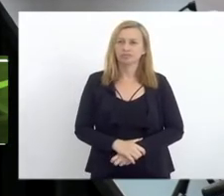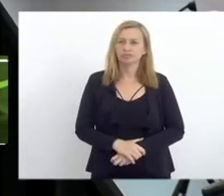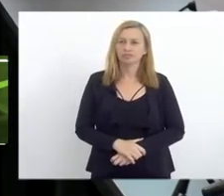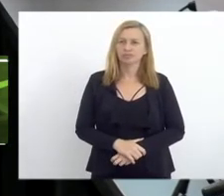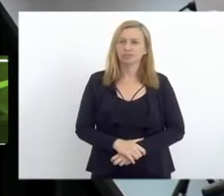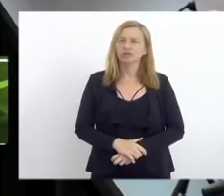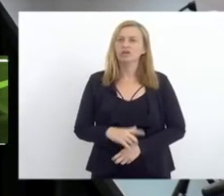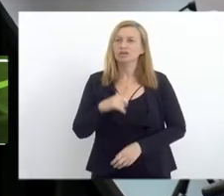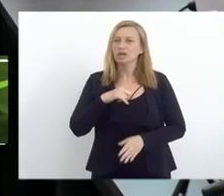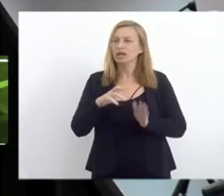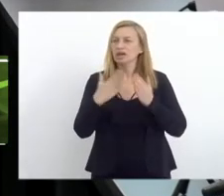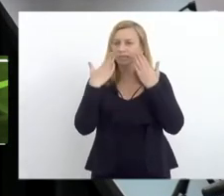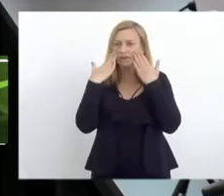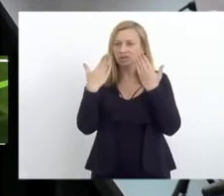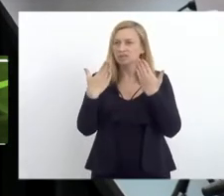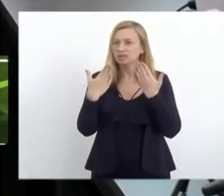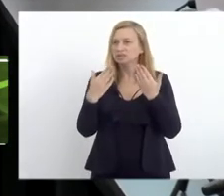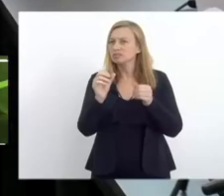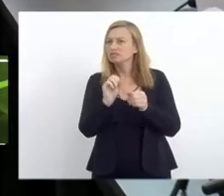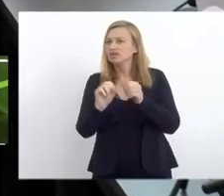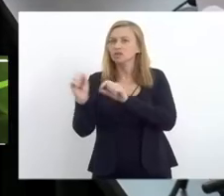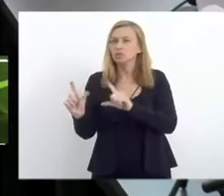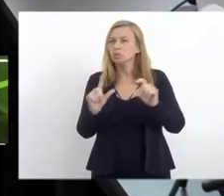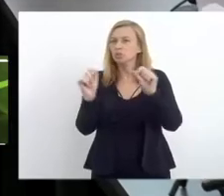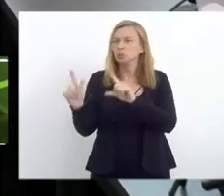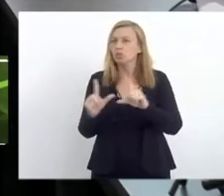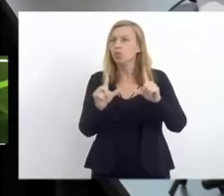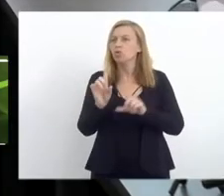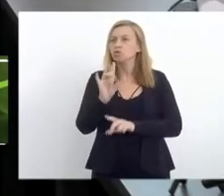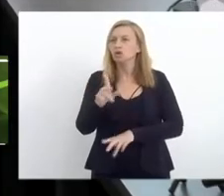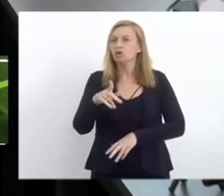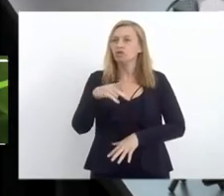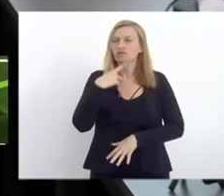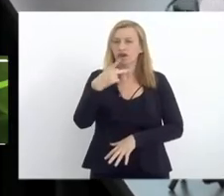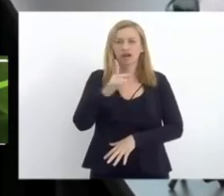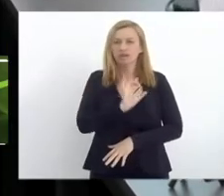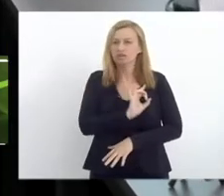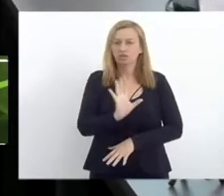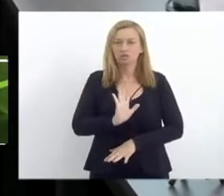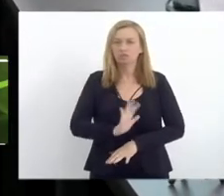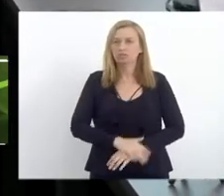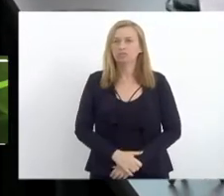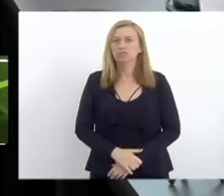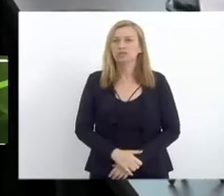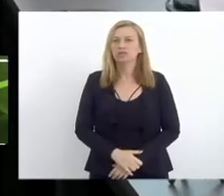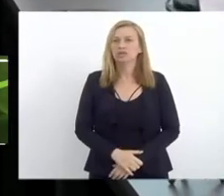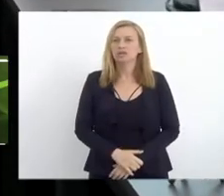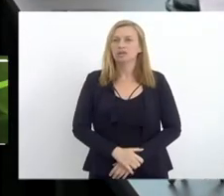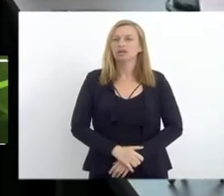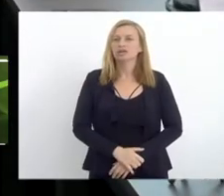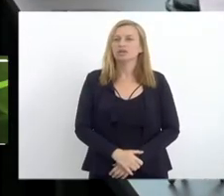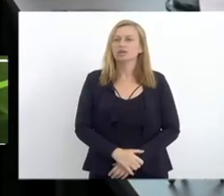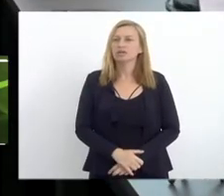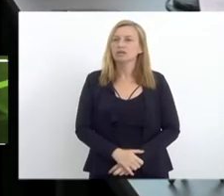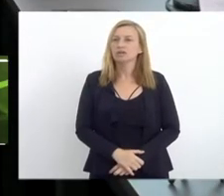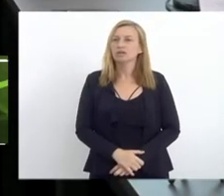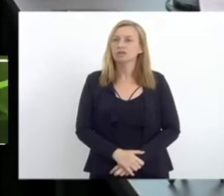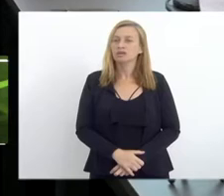Vocês têm apresentações para fazer com os slides ou será só verbalizado mesmo?